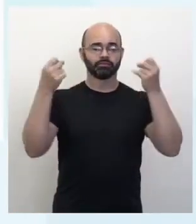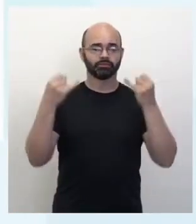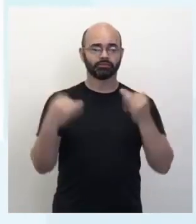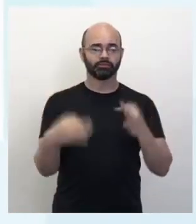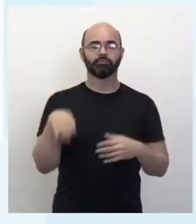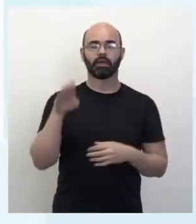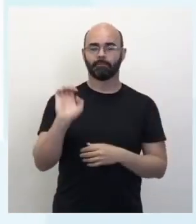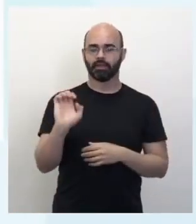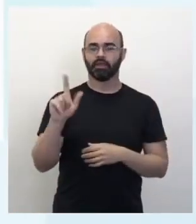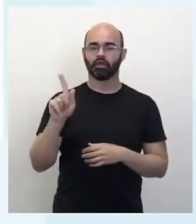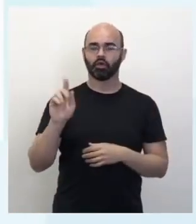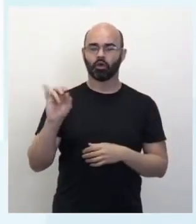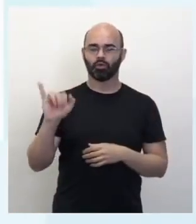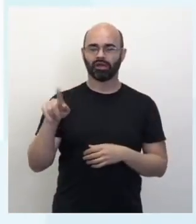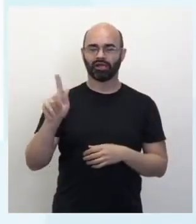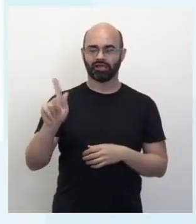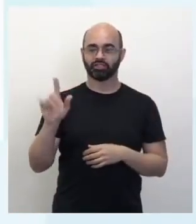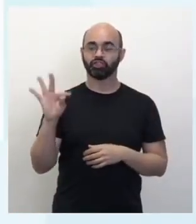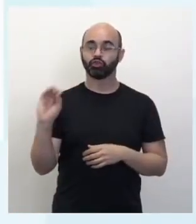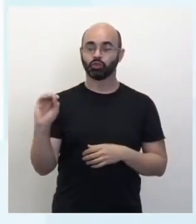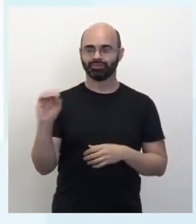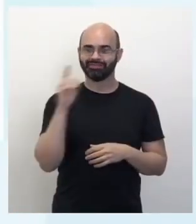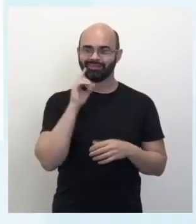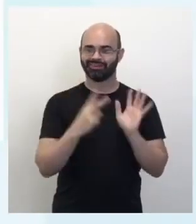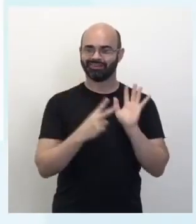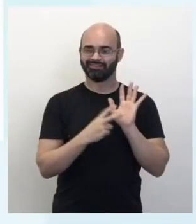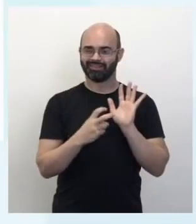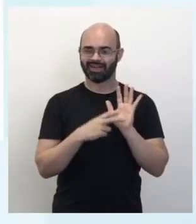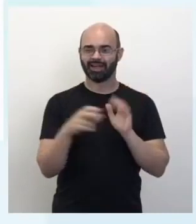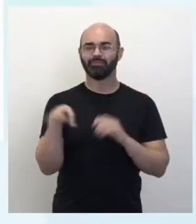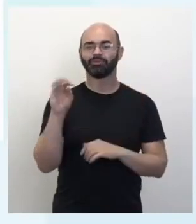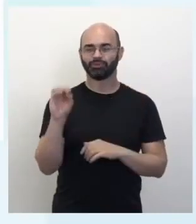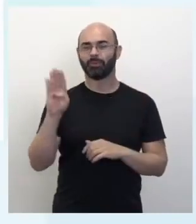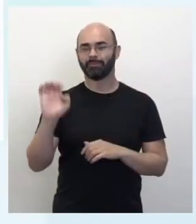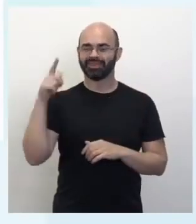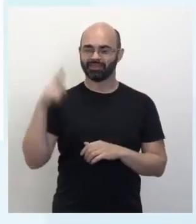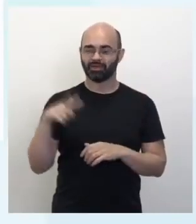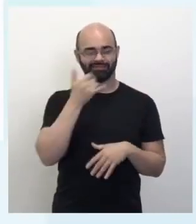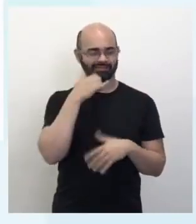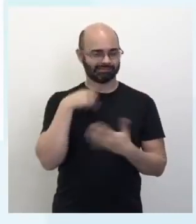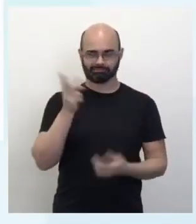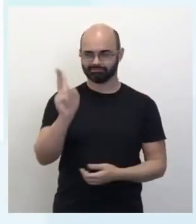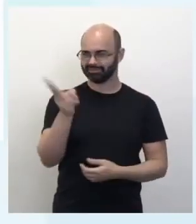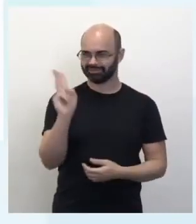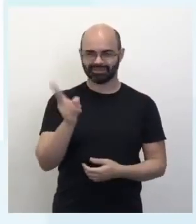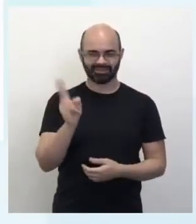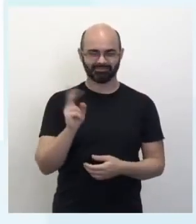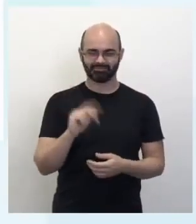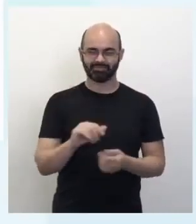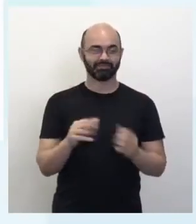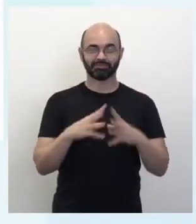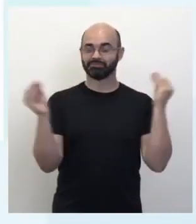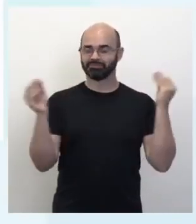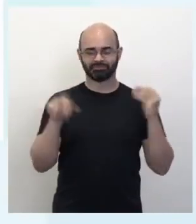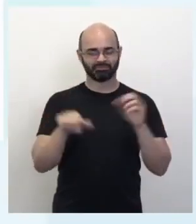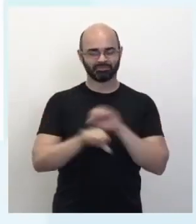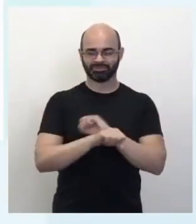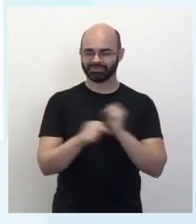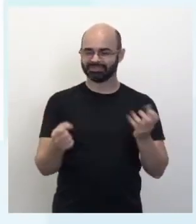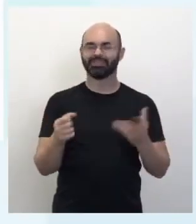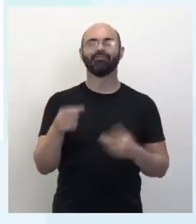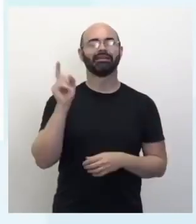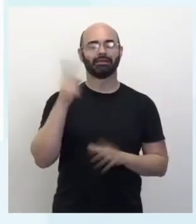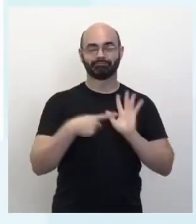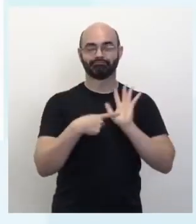to. Gente, olha que maravilha, o verbo to be de novo aqui. Eu falo que não vou explicar mais o verbo to be, mas está em todas as aulas, aparece